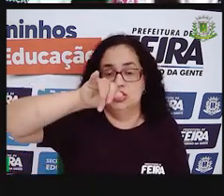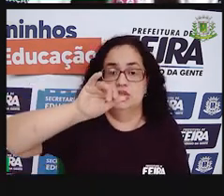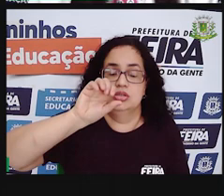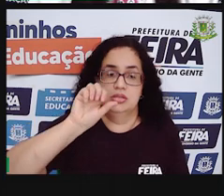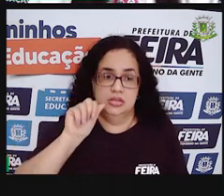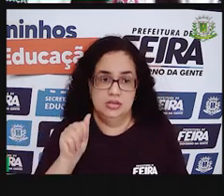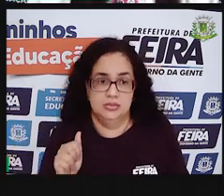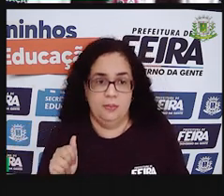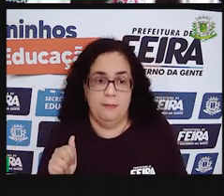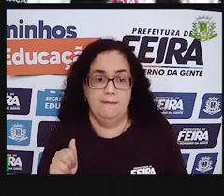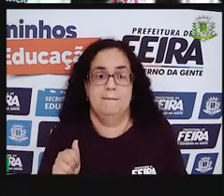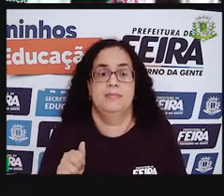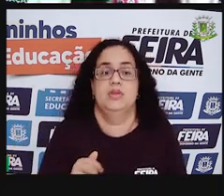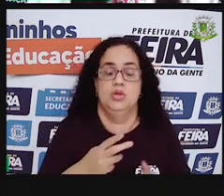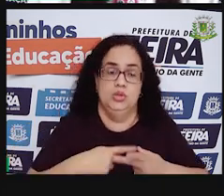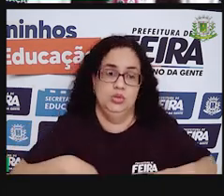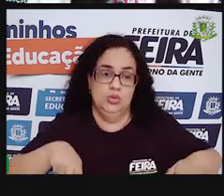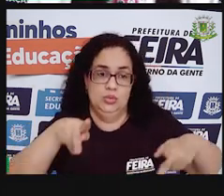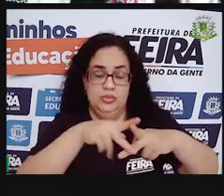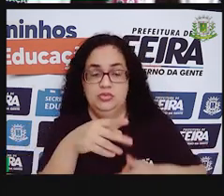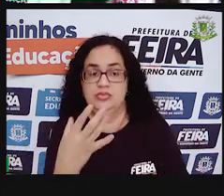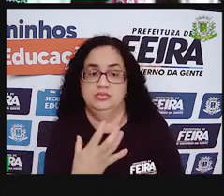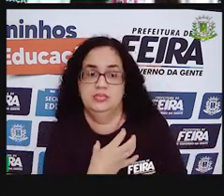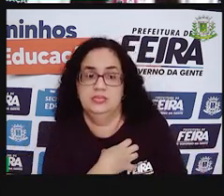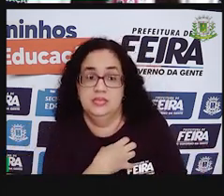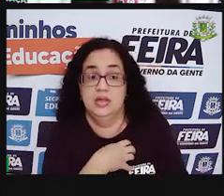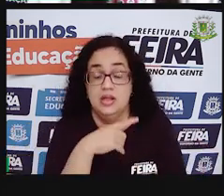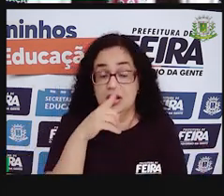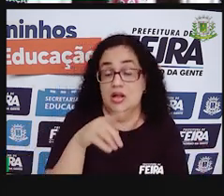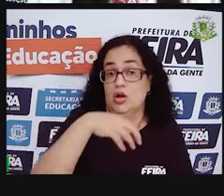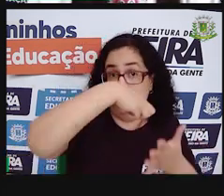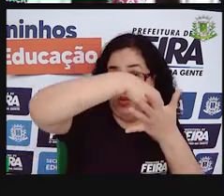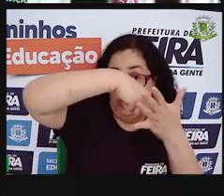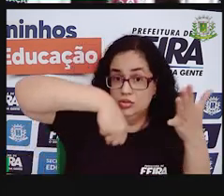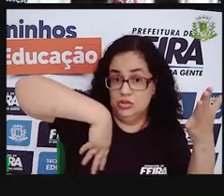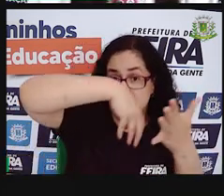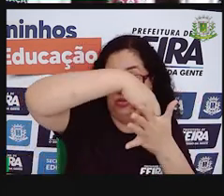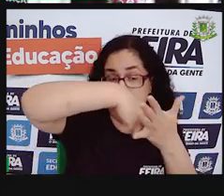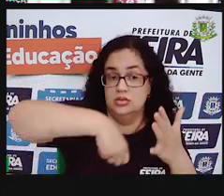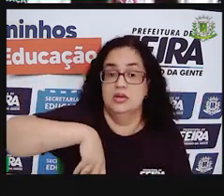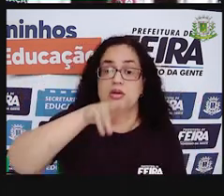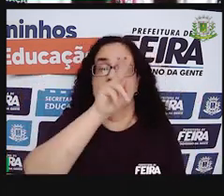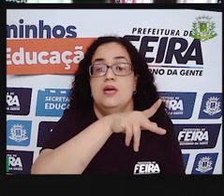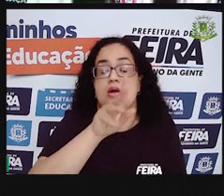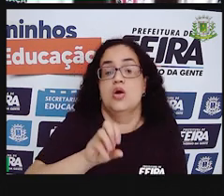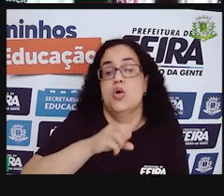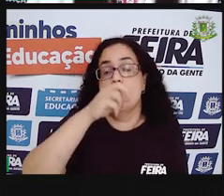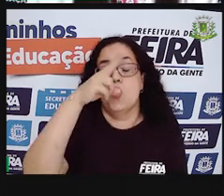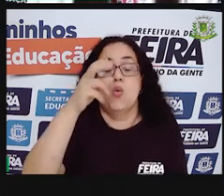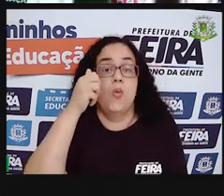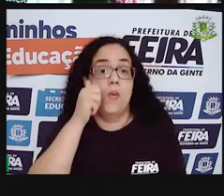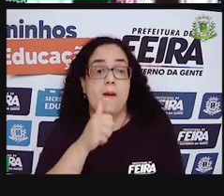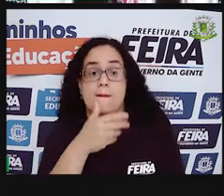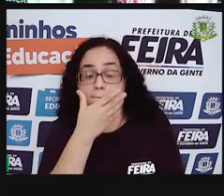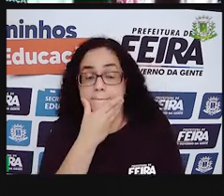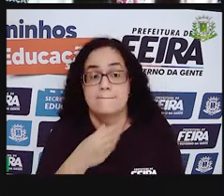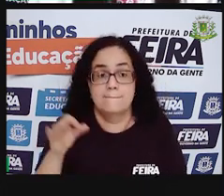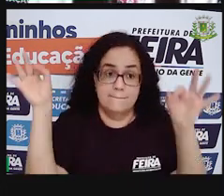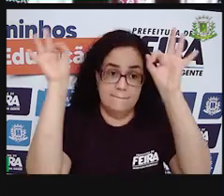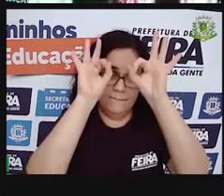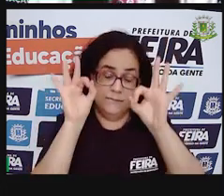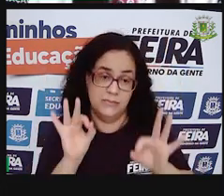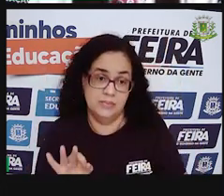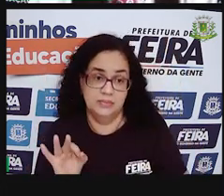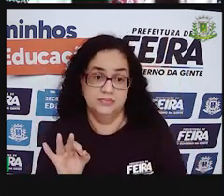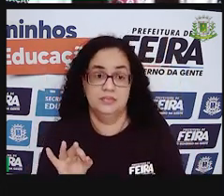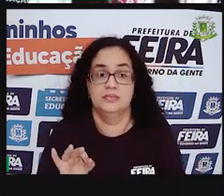povo formador da Bahia. E aí, fiquem agora com a atividade que a sua pró ou o seu professor preparou para que você